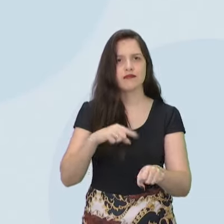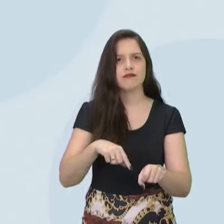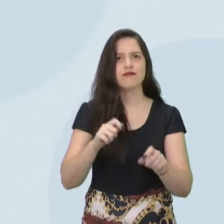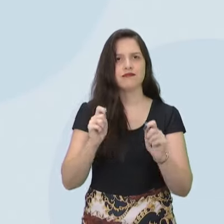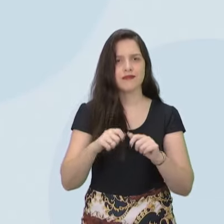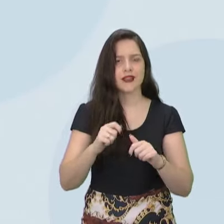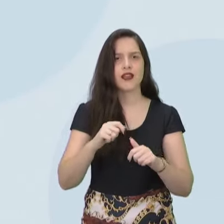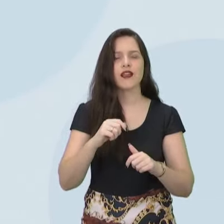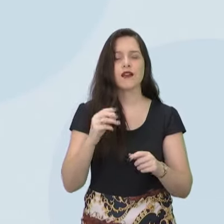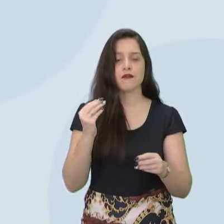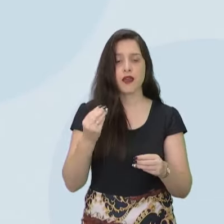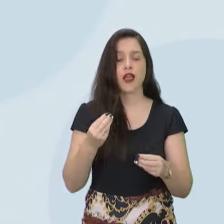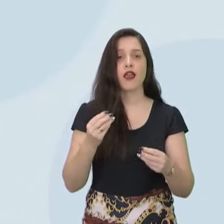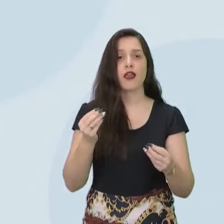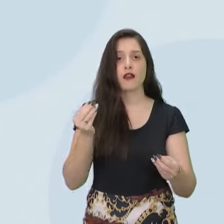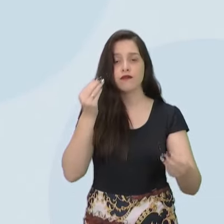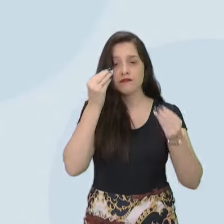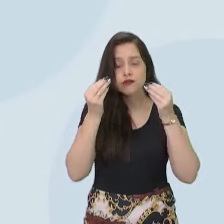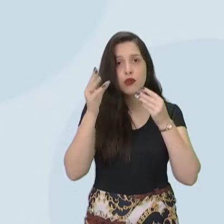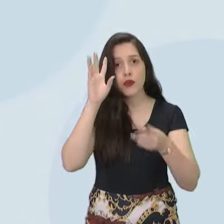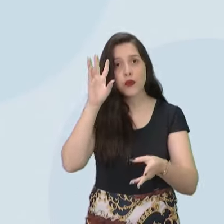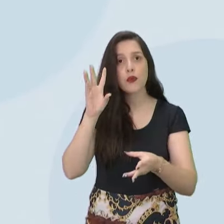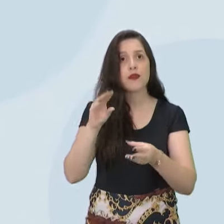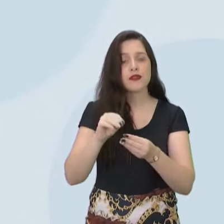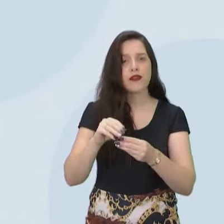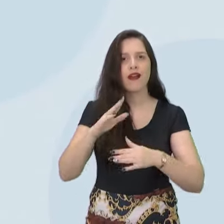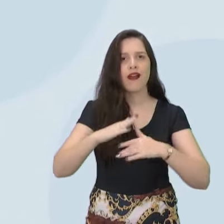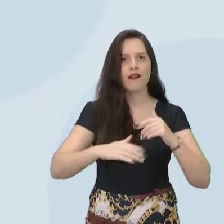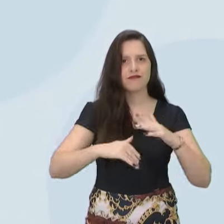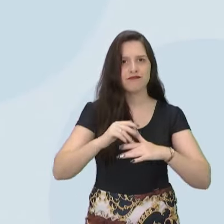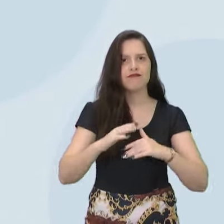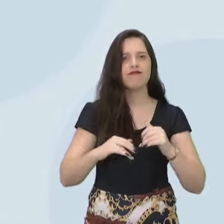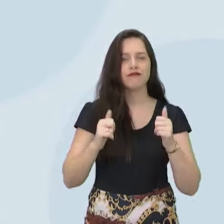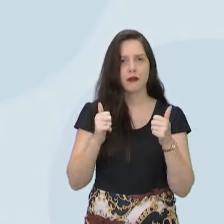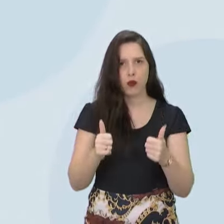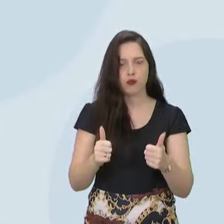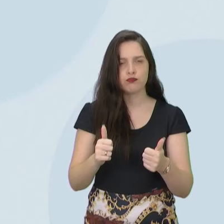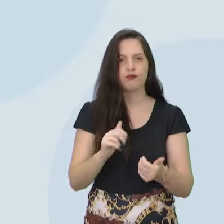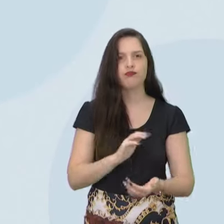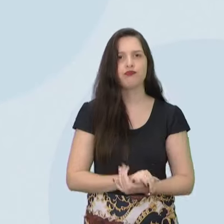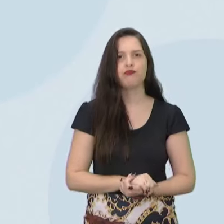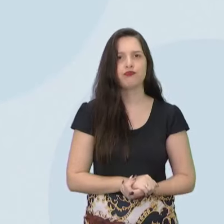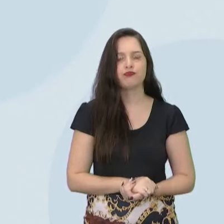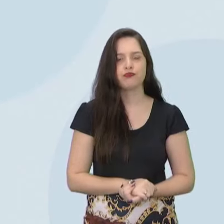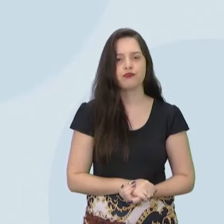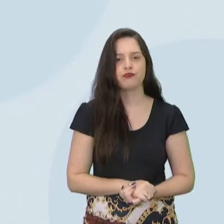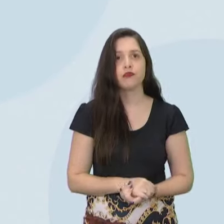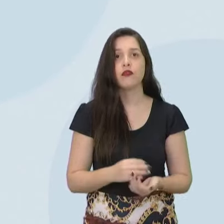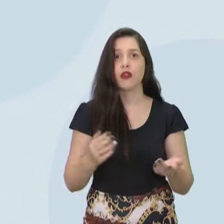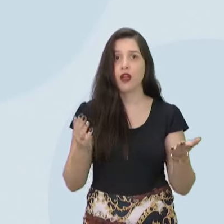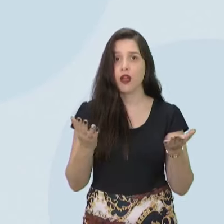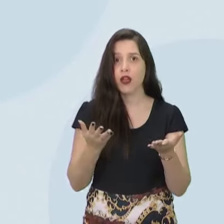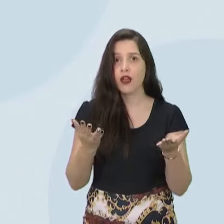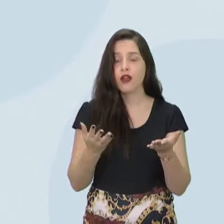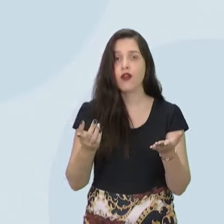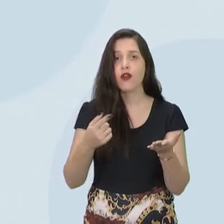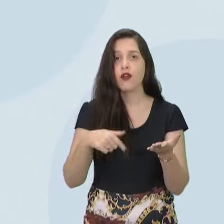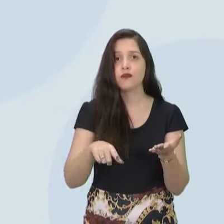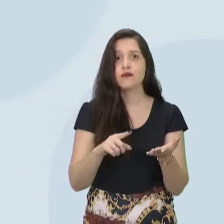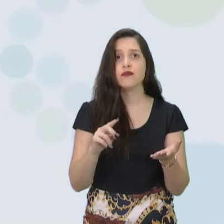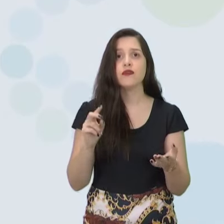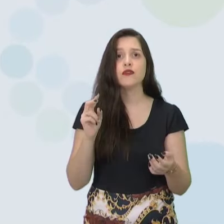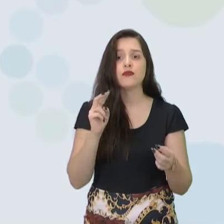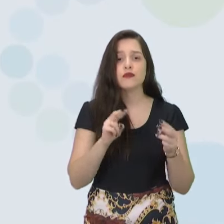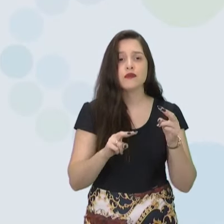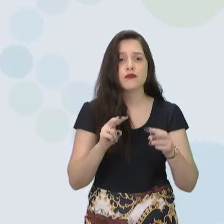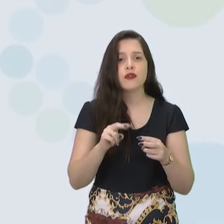vai ajudar bastante aí a compreensão dessas habilidades do mapa, tá bom, pessoal? E agora, então, né, vamos